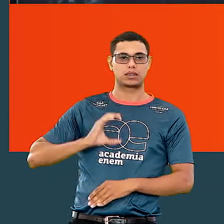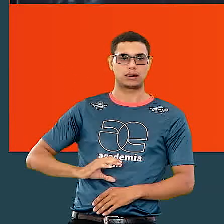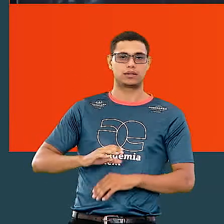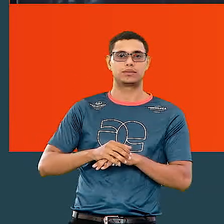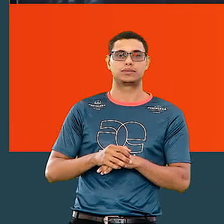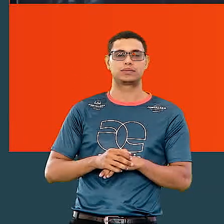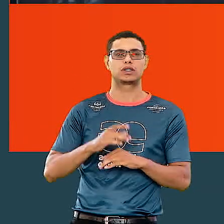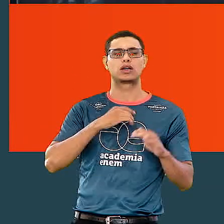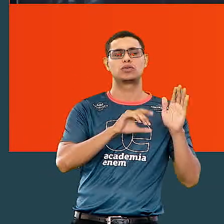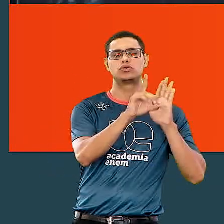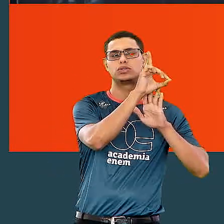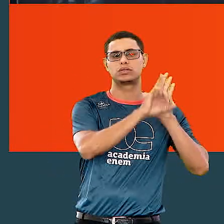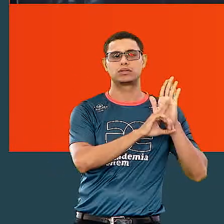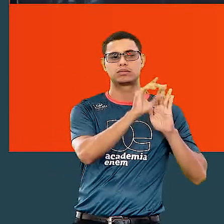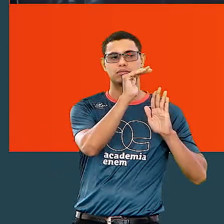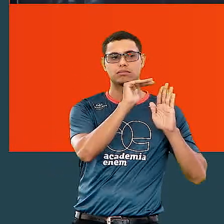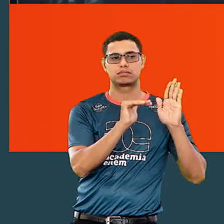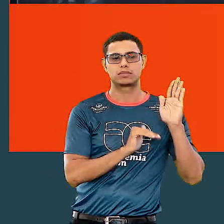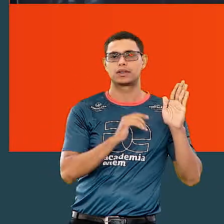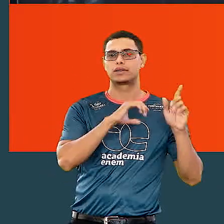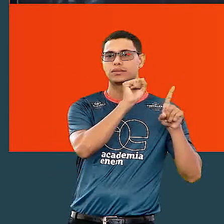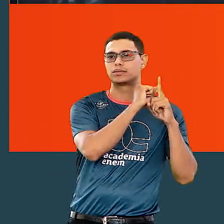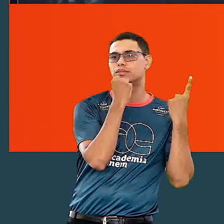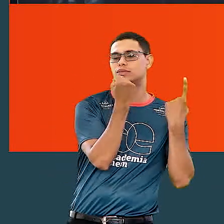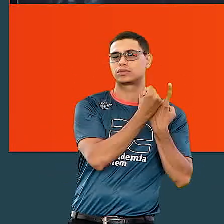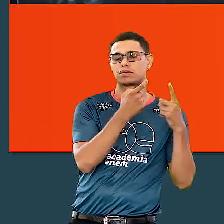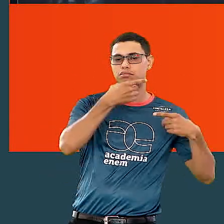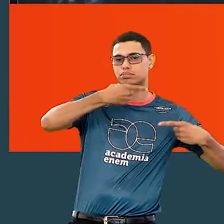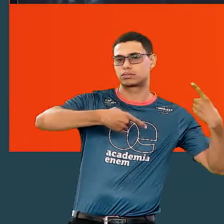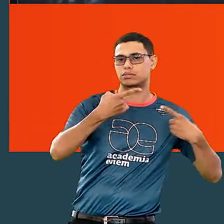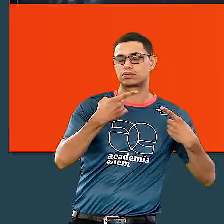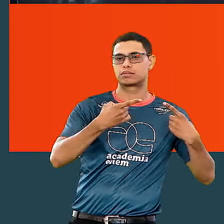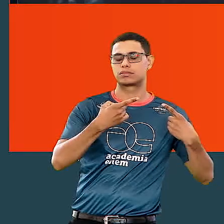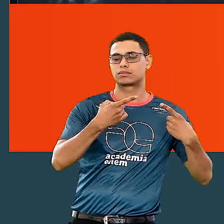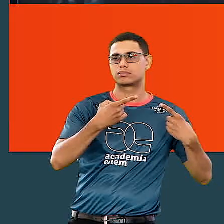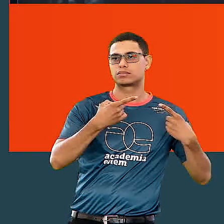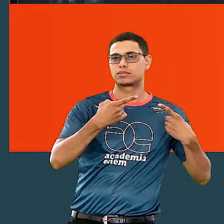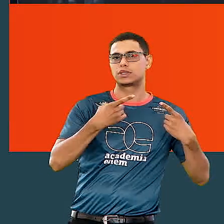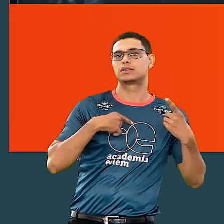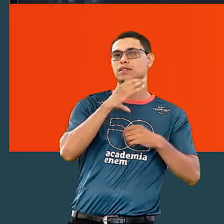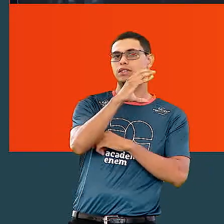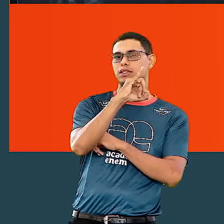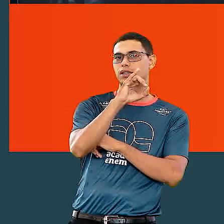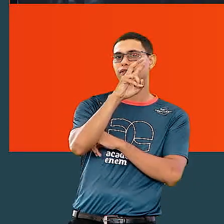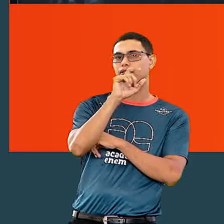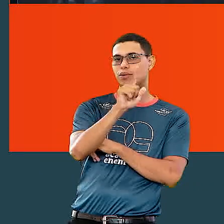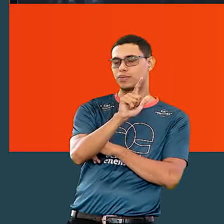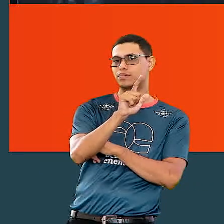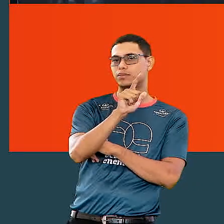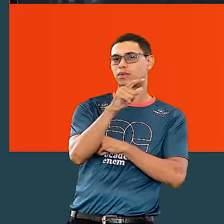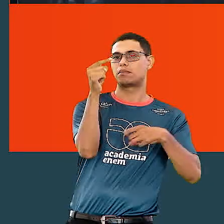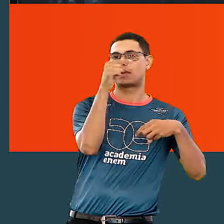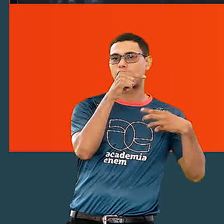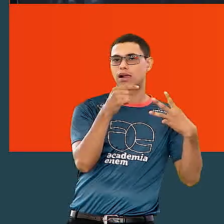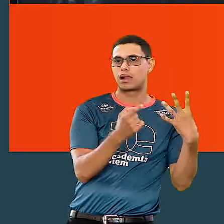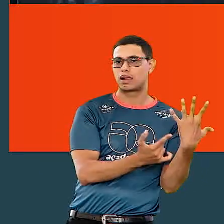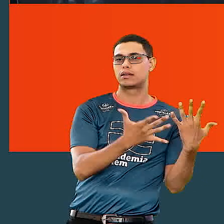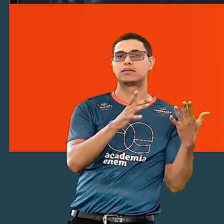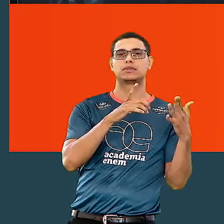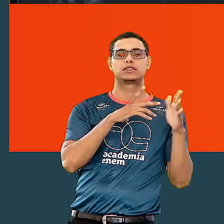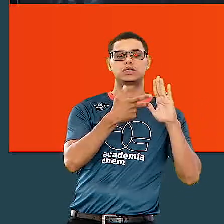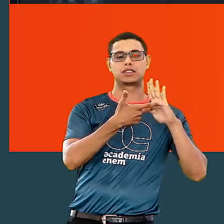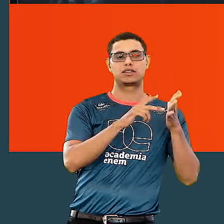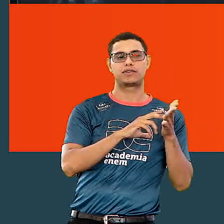Quais são os direitos, Isaac? Direito social, direito político, direito civil. Isso é ter direito de cidadão.